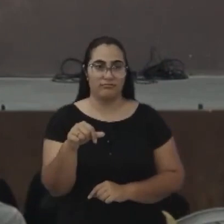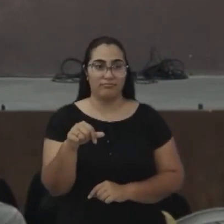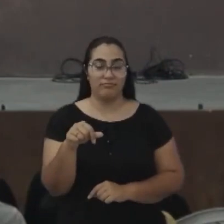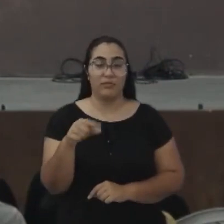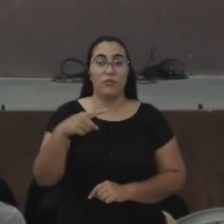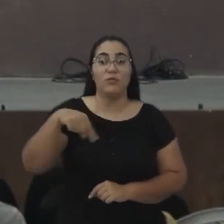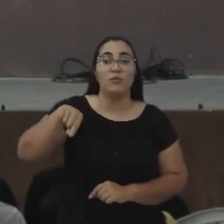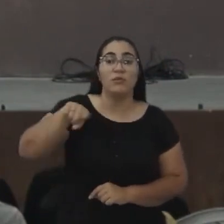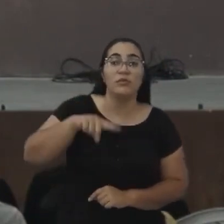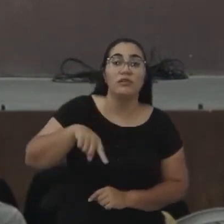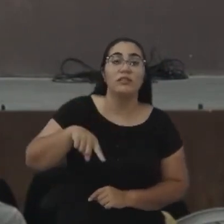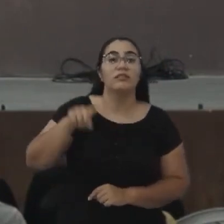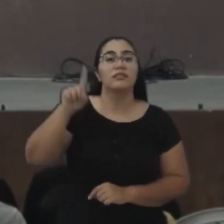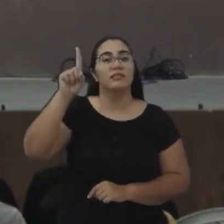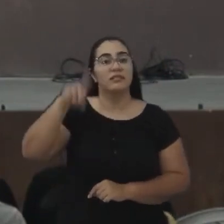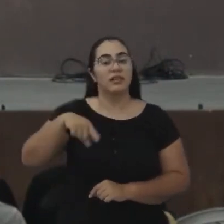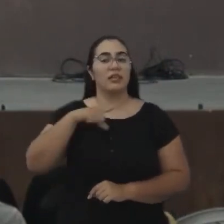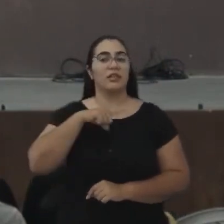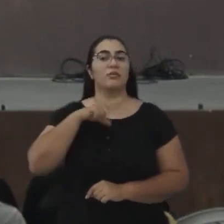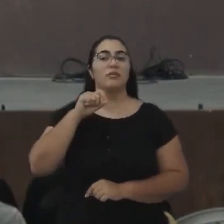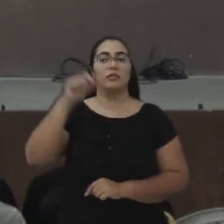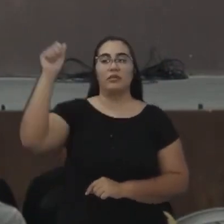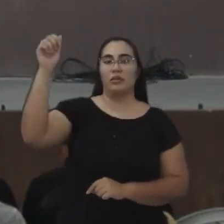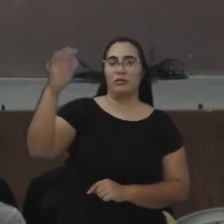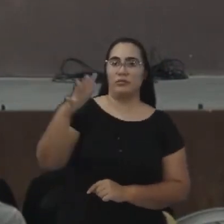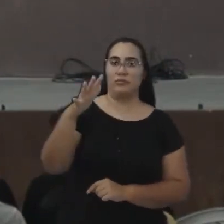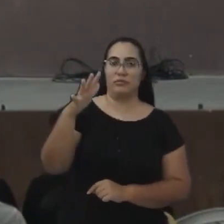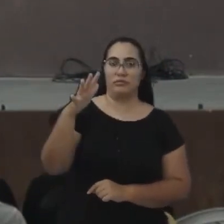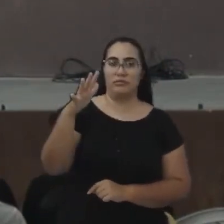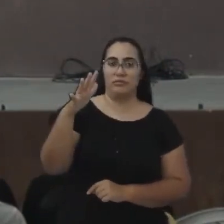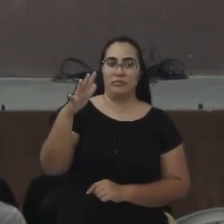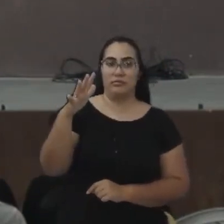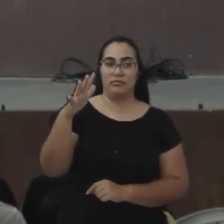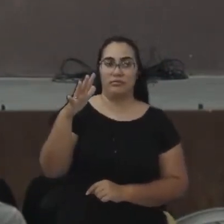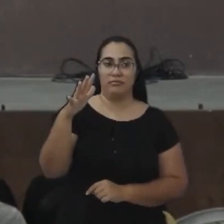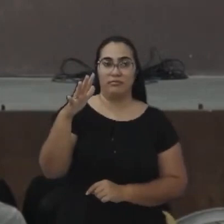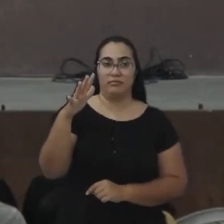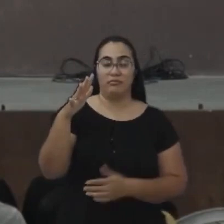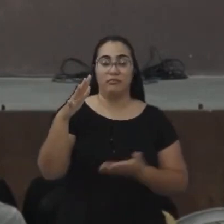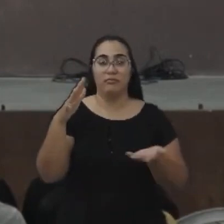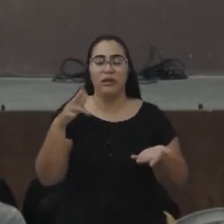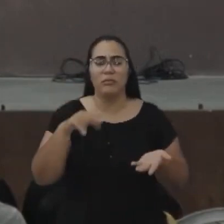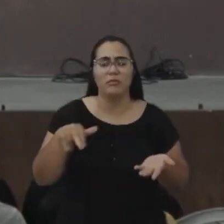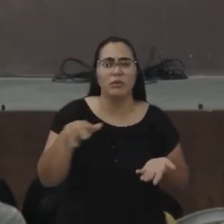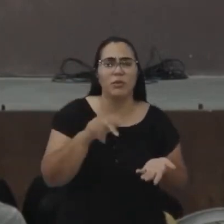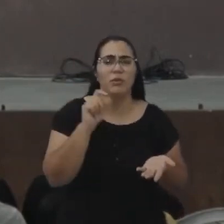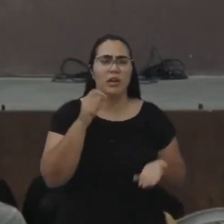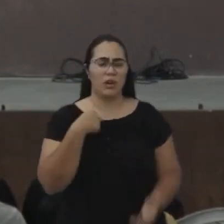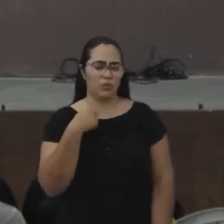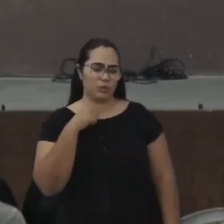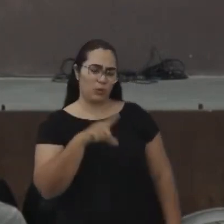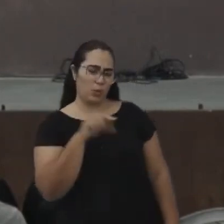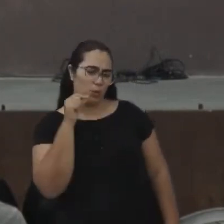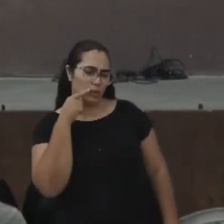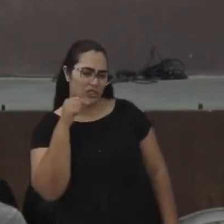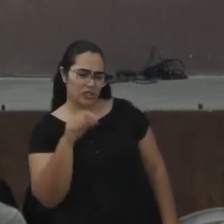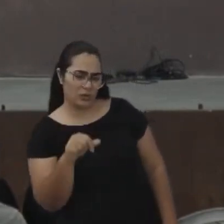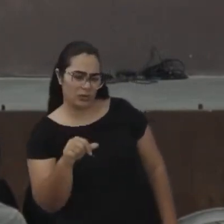Vocês são a luz. Então, meu irmão, não é uma opção para o